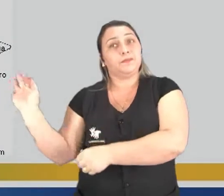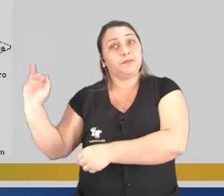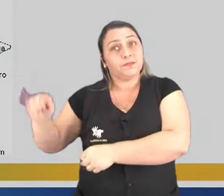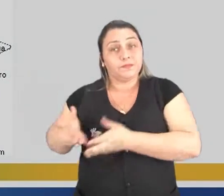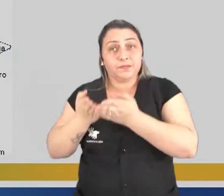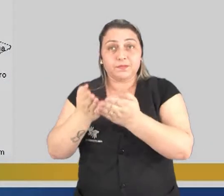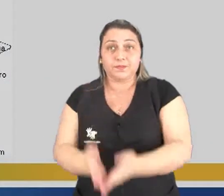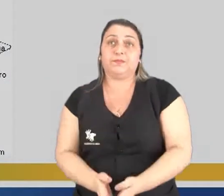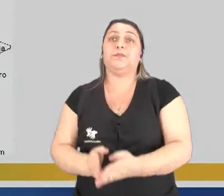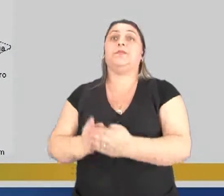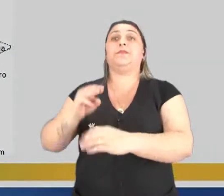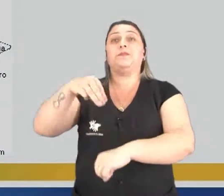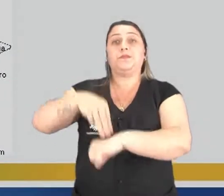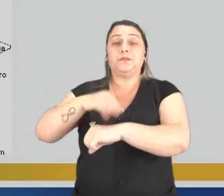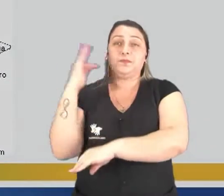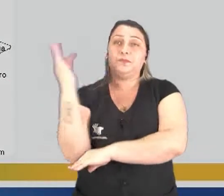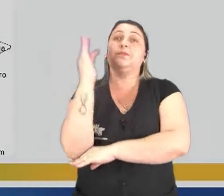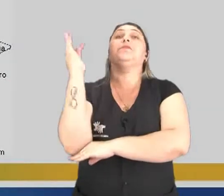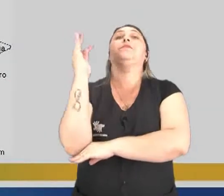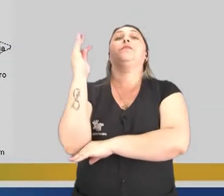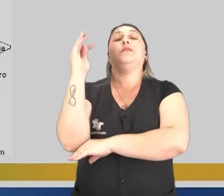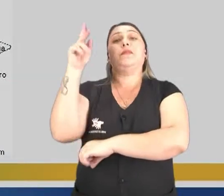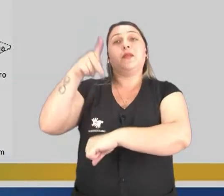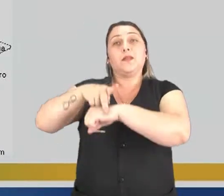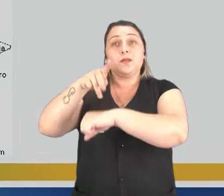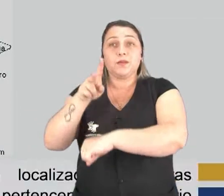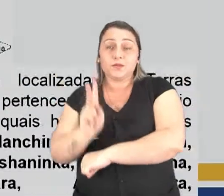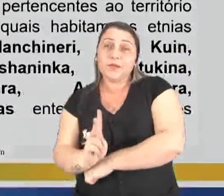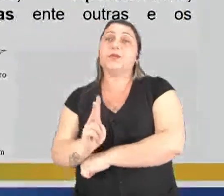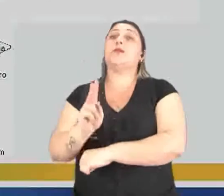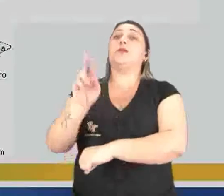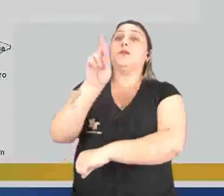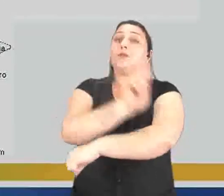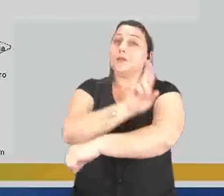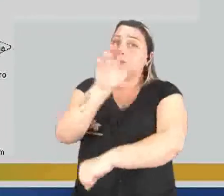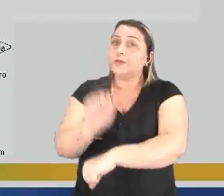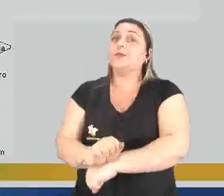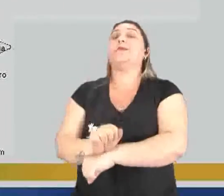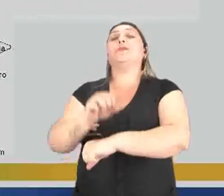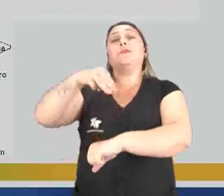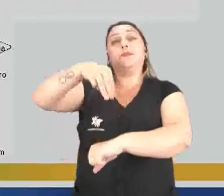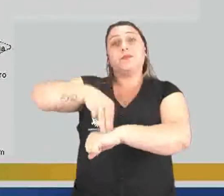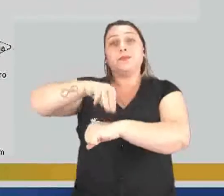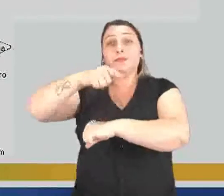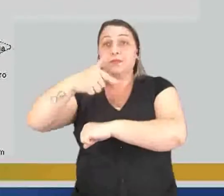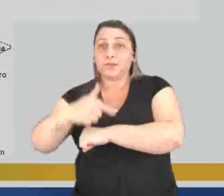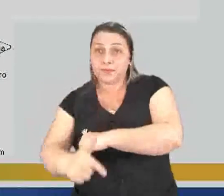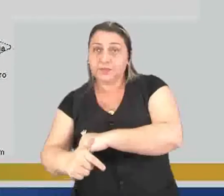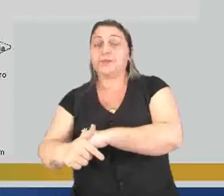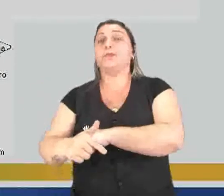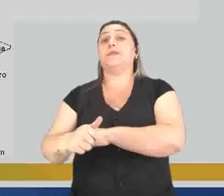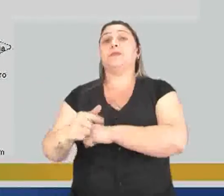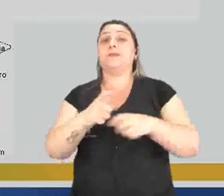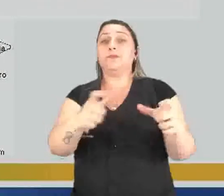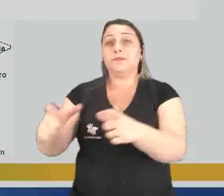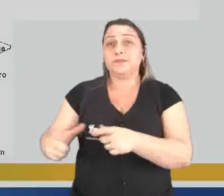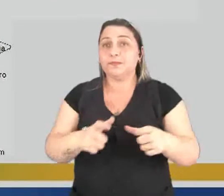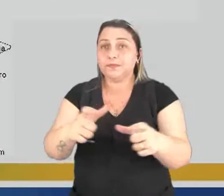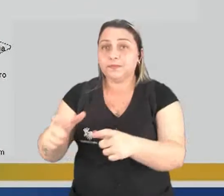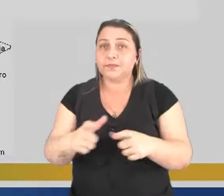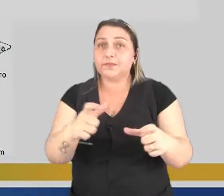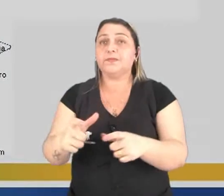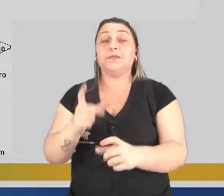Marechal Tamaturgo, Porto Walter, Cruzeiro do Sul, Rodrigues Alves e Mâncio Lima, né? Então, nessas